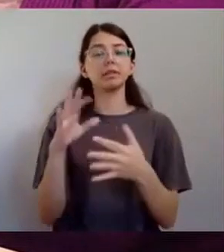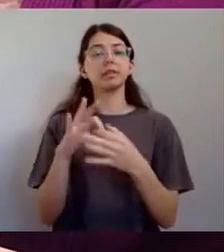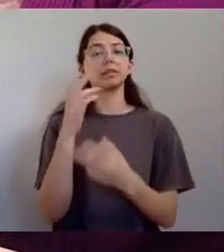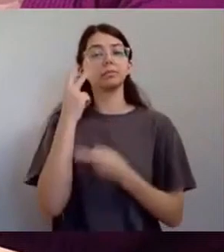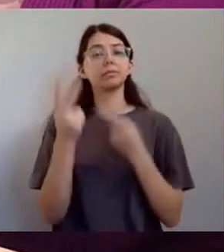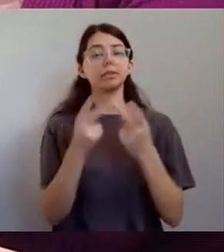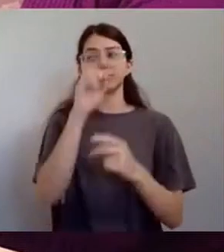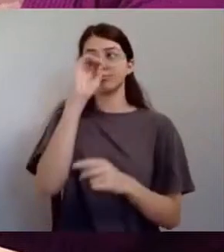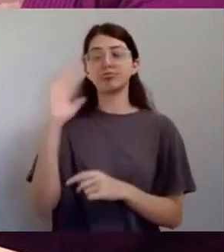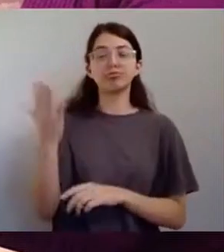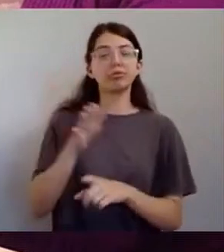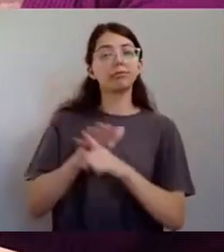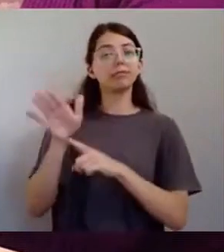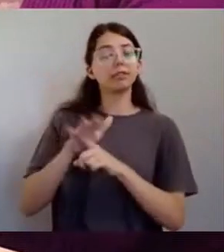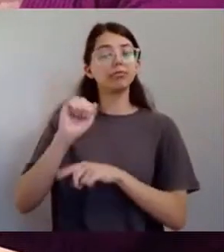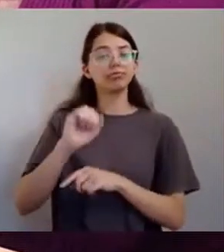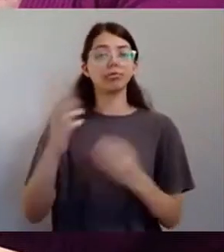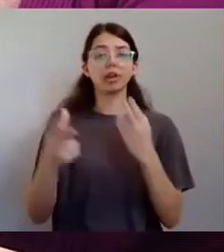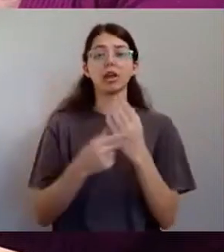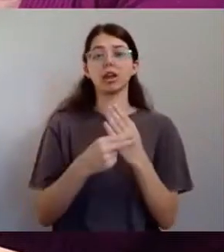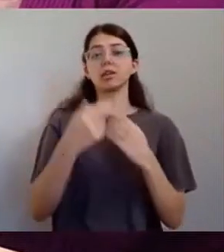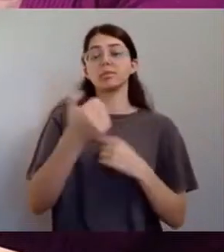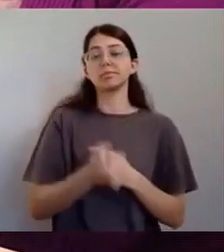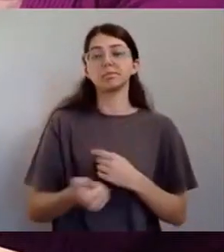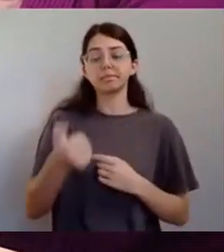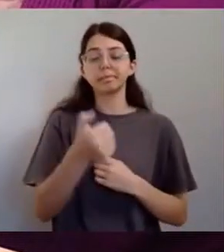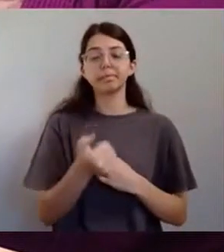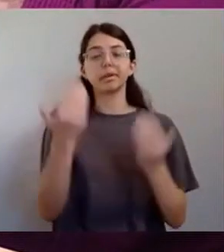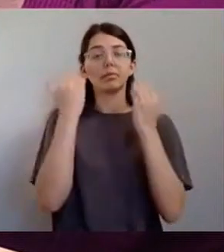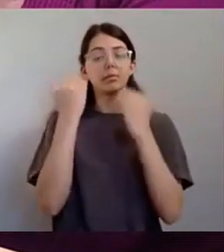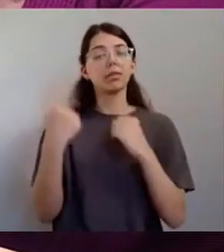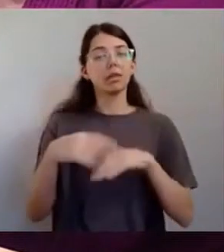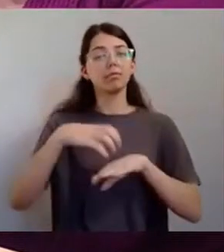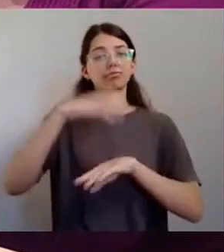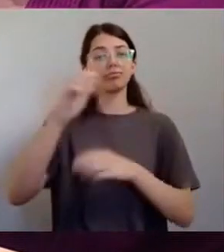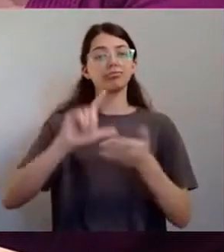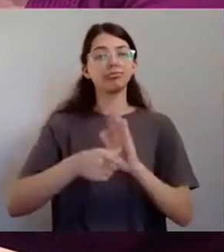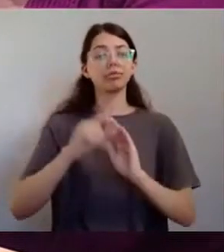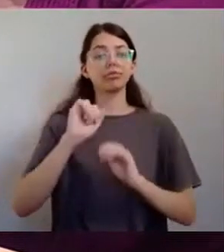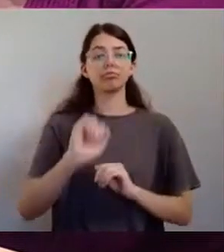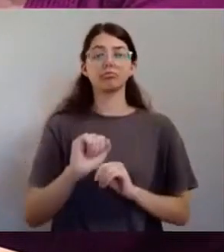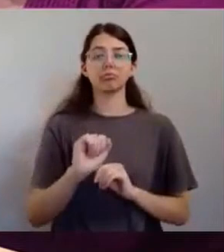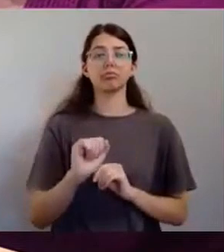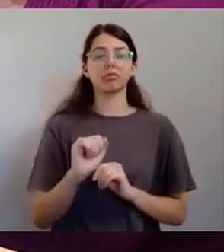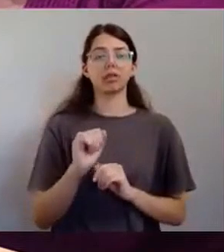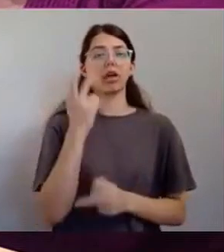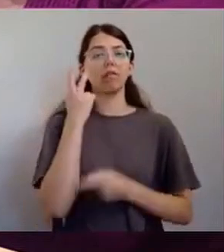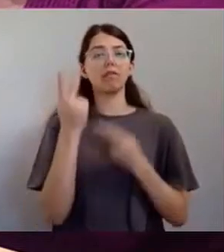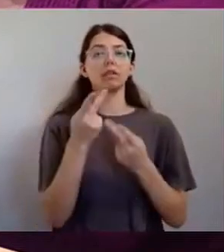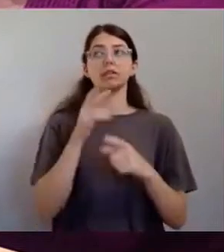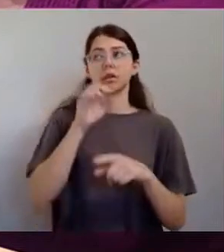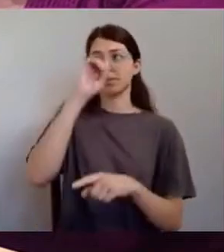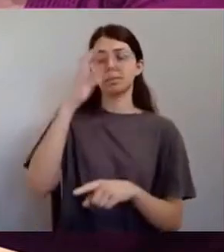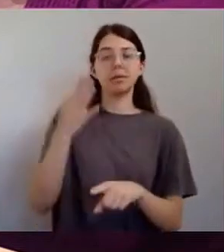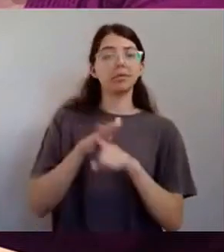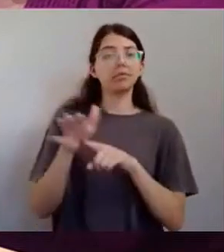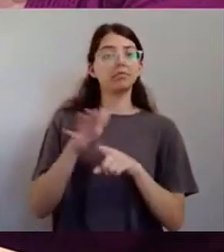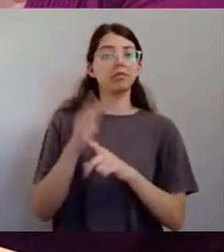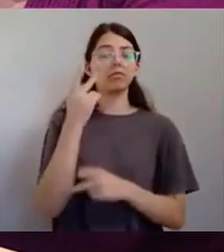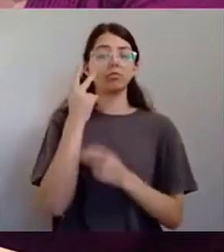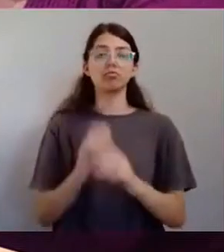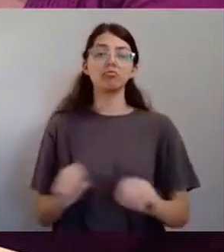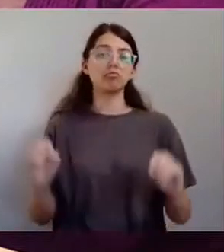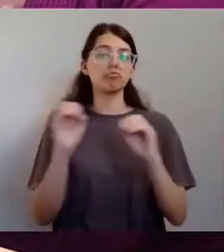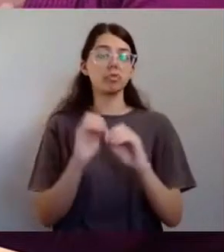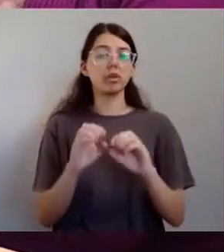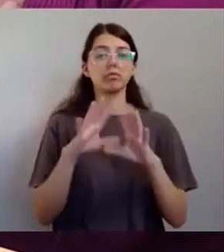ambiental, temos no anexo 5 uma informação de que o projeto de loteamento não está sujeito à avaliação de impacto ambiental, quer no caso geral, quer no caso de